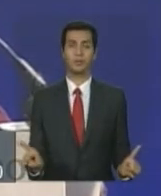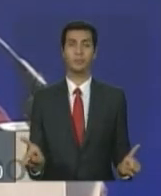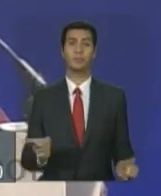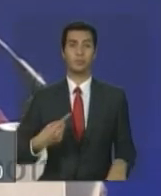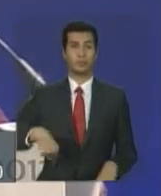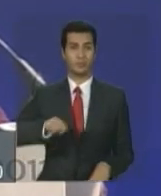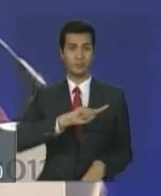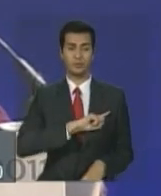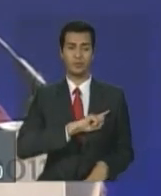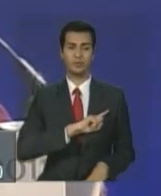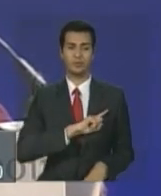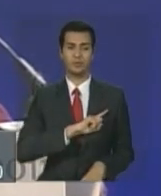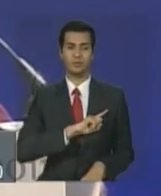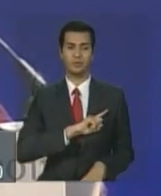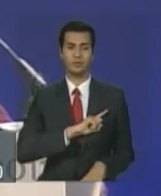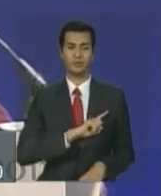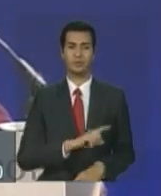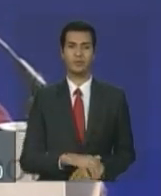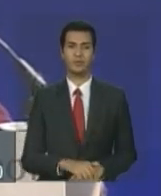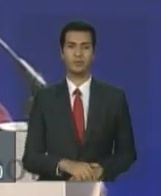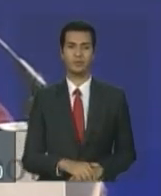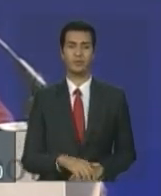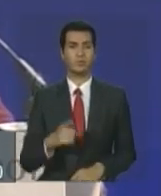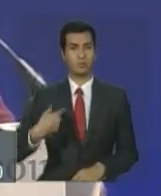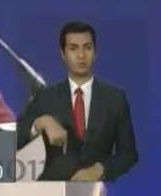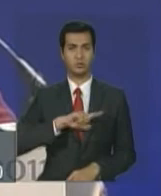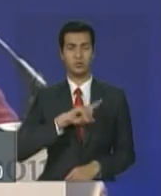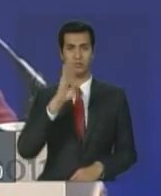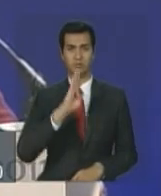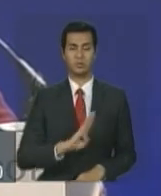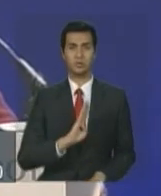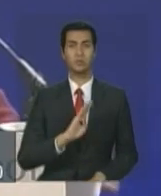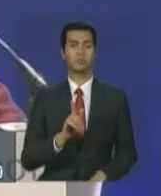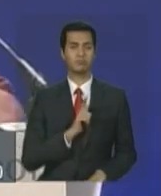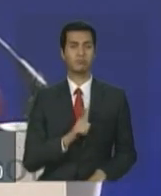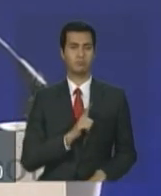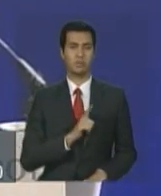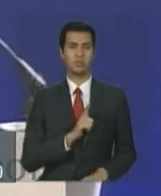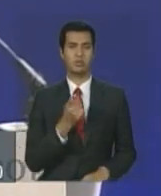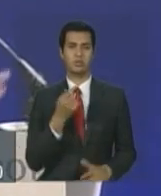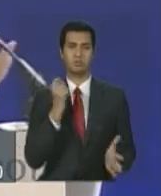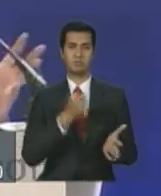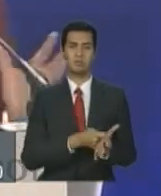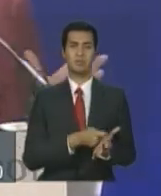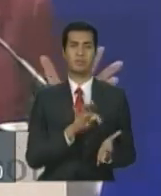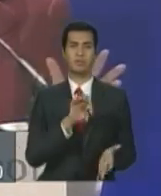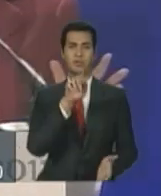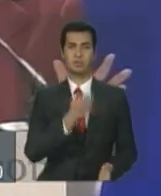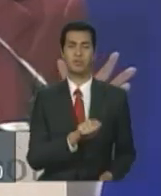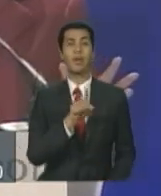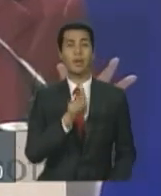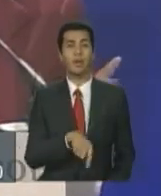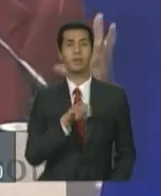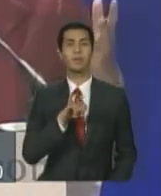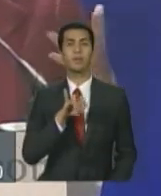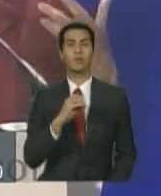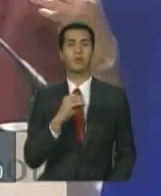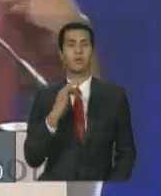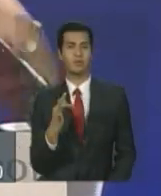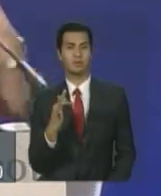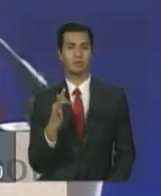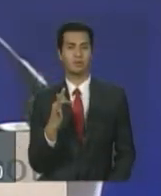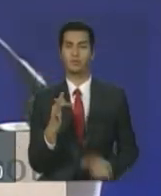Nós temos uma taxa, aliás, né? O IOF, que é uma taxa sobre a operação financeira. O